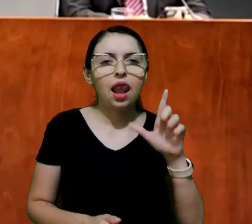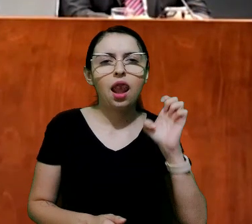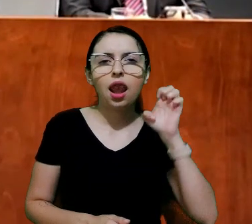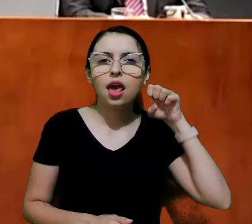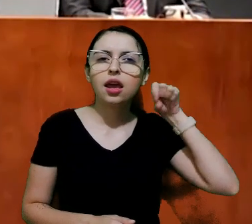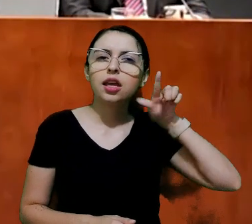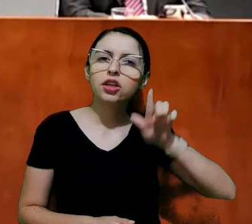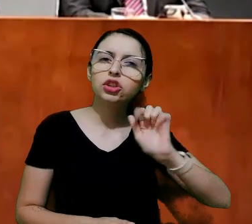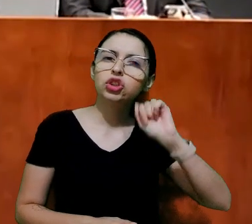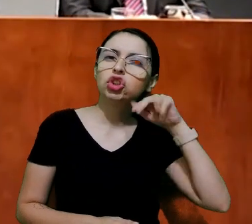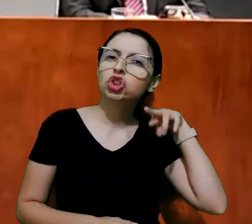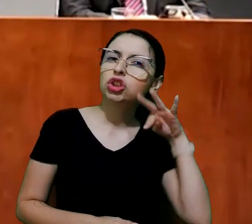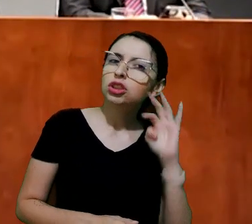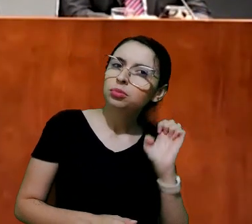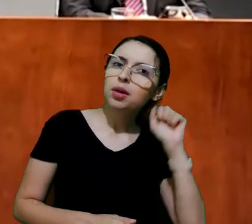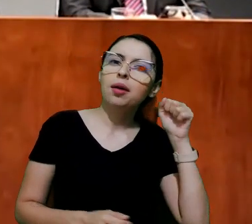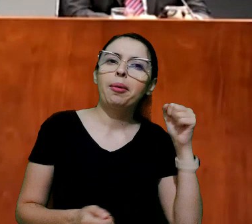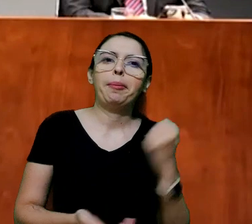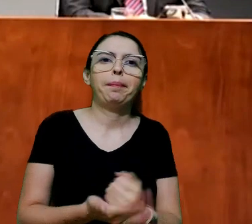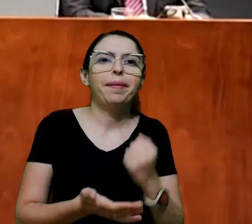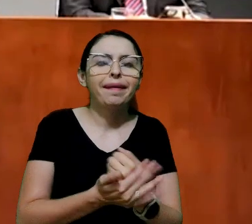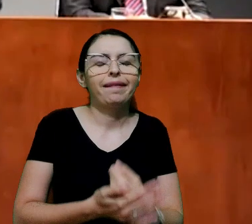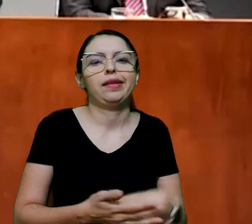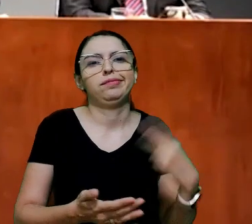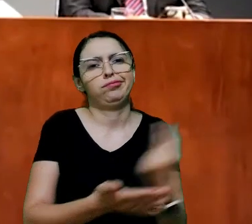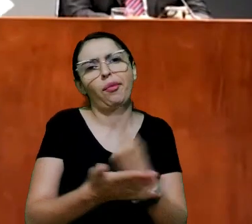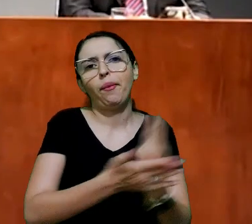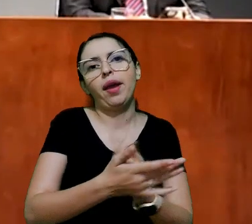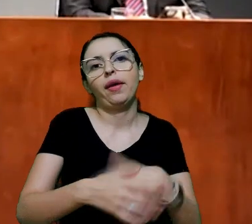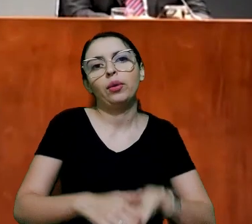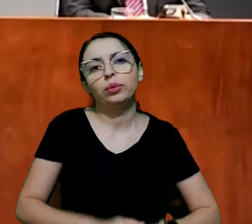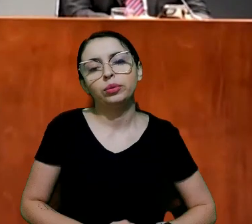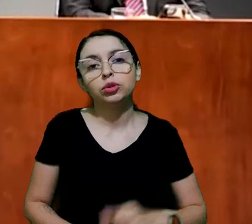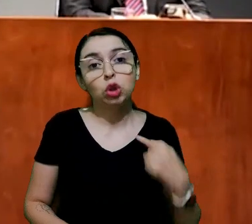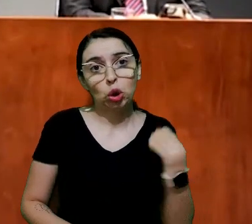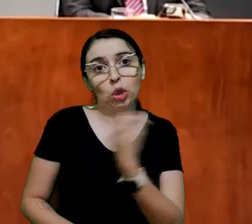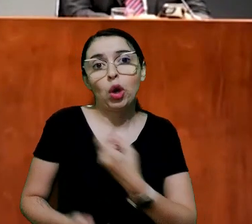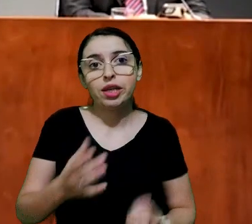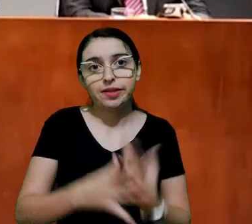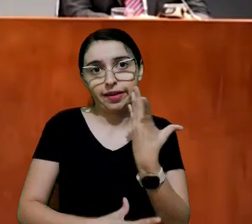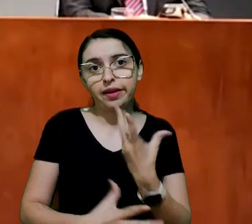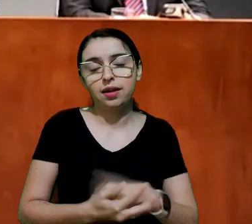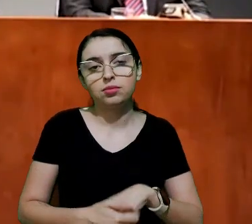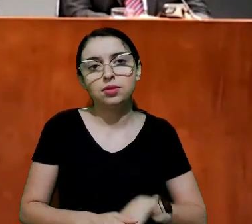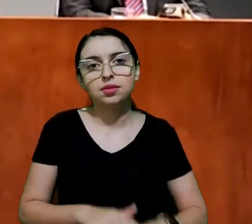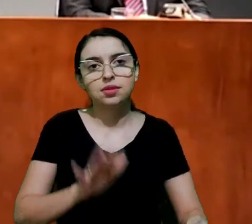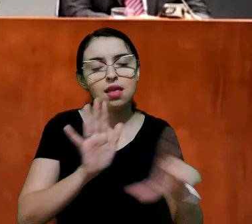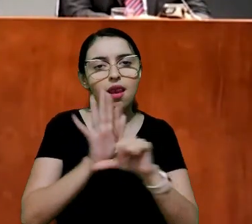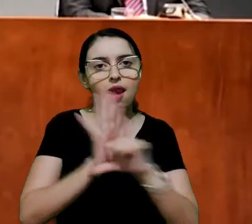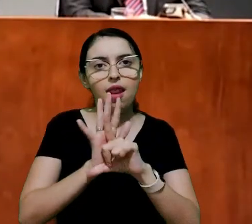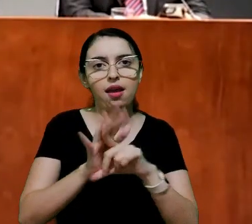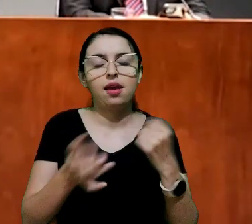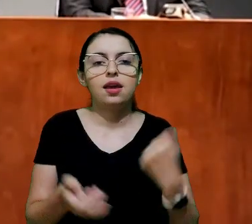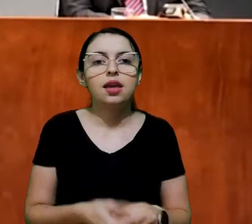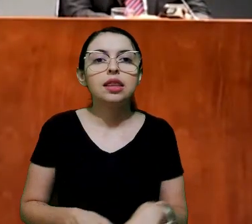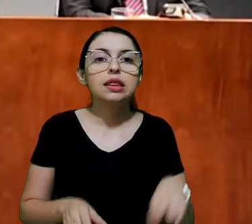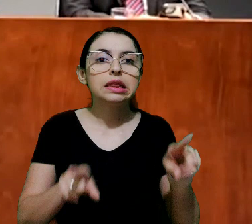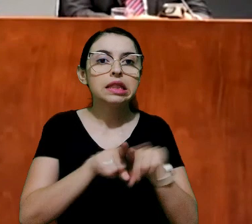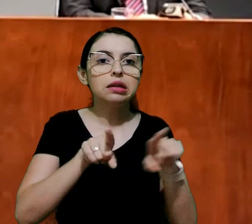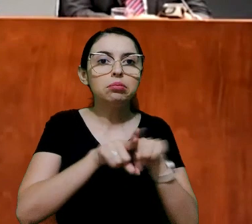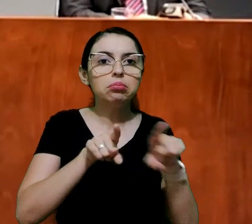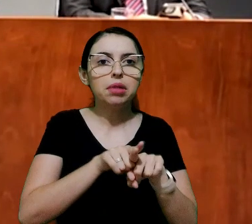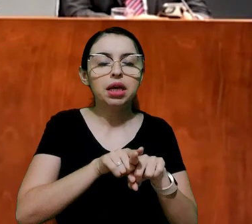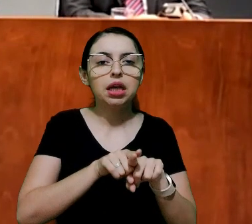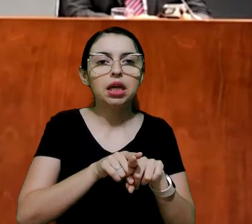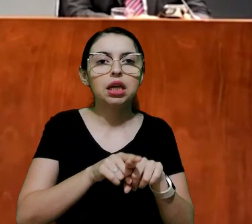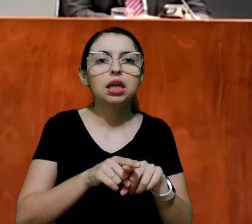com a questão da legítima. Por isso que eu acho que a legítima é um Pilatos no credo, no sistema que nós inventamos, não só